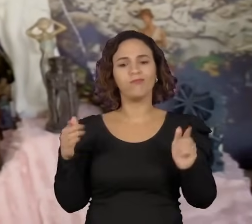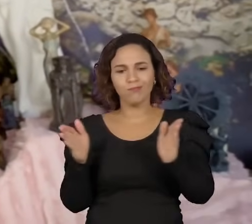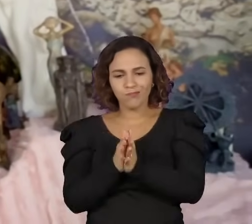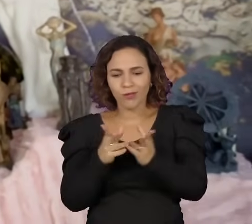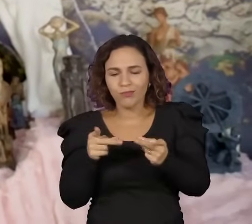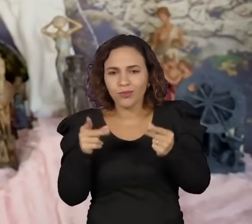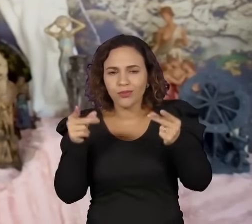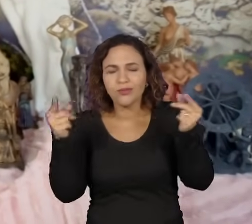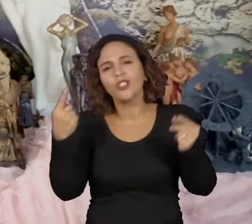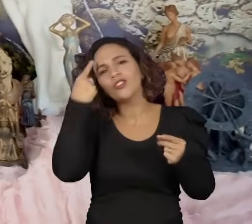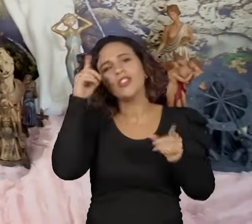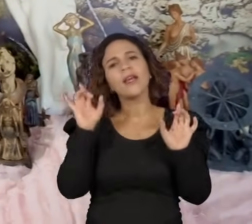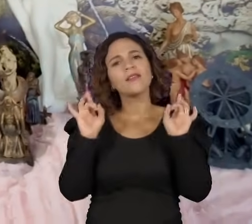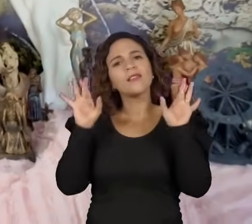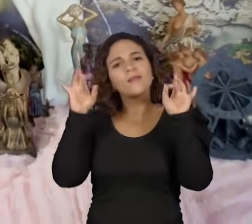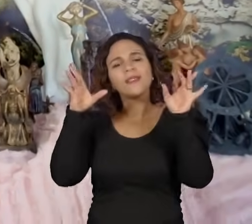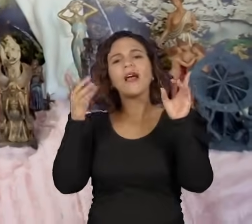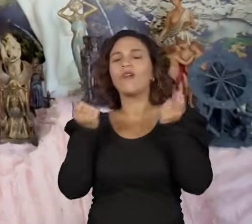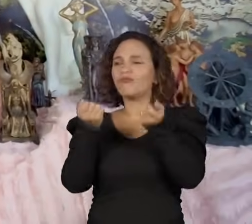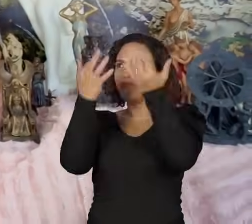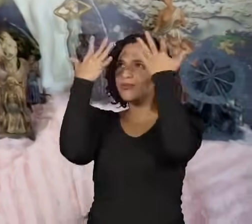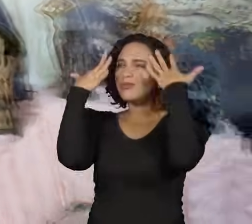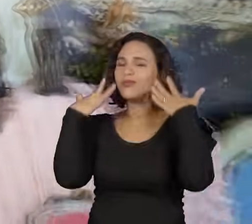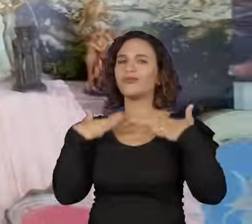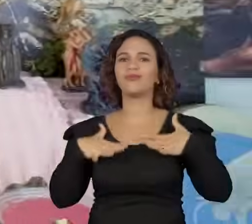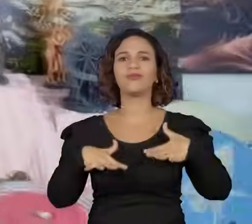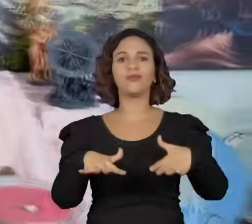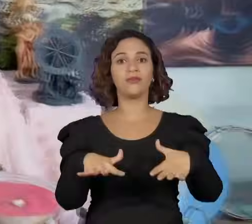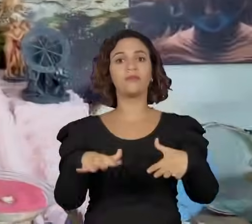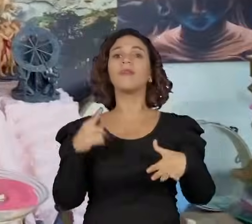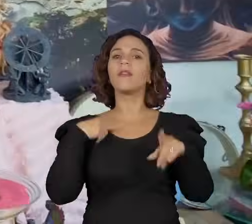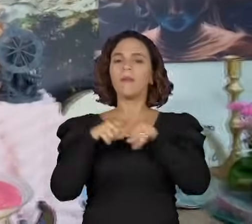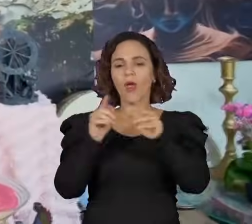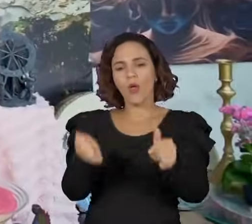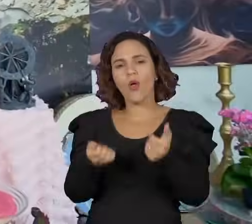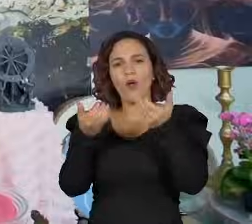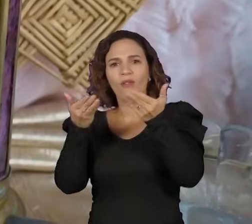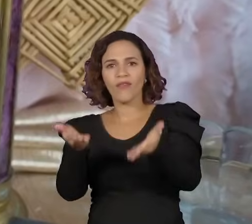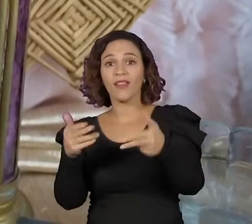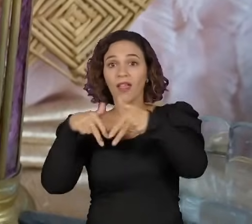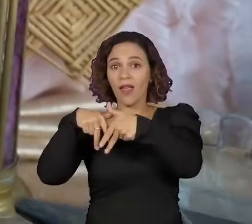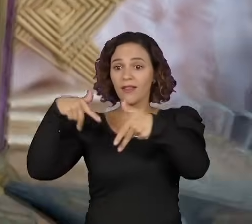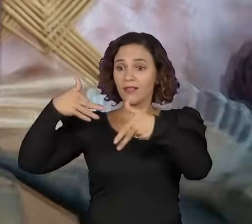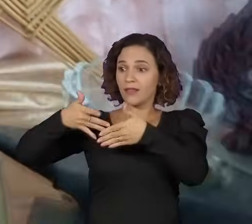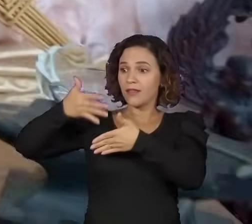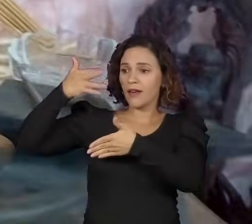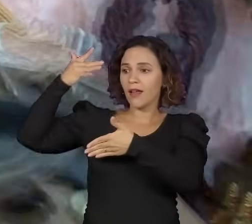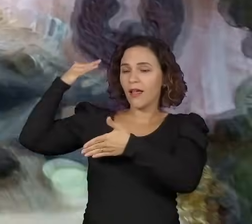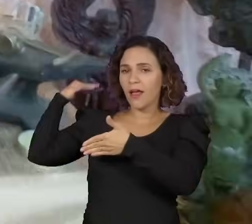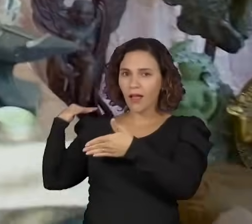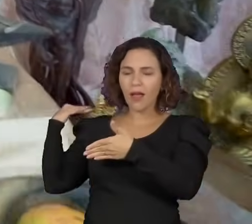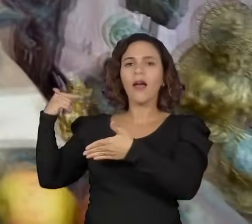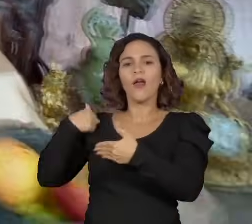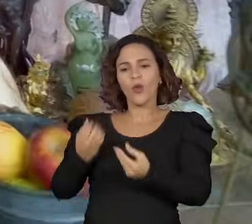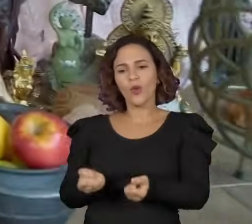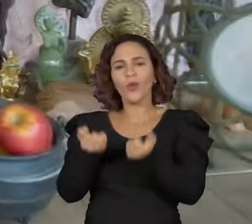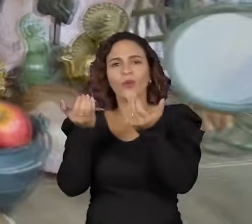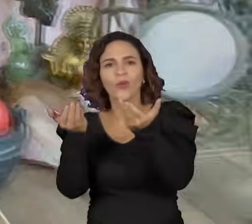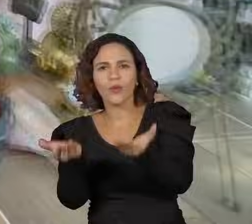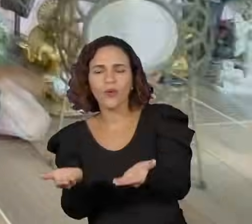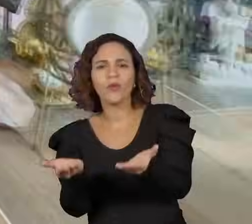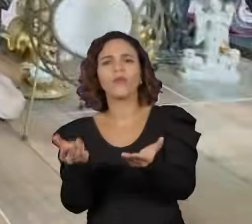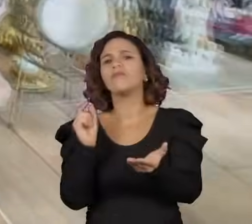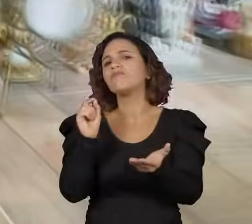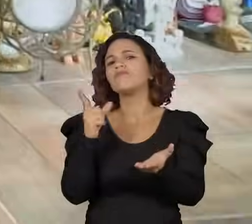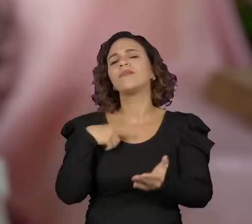especiais, significativos. Então eu vou trazer oferendas para os meus ancestrais, para quem veio antes de mim. Né, vou